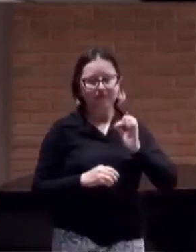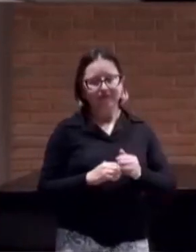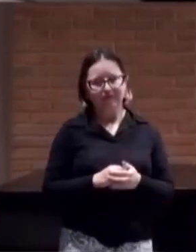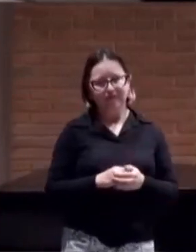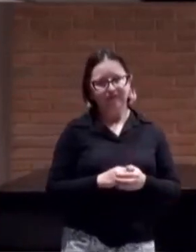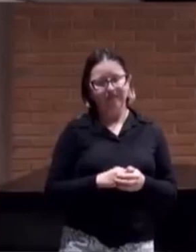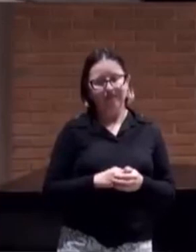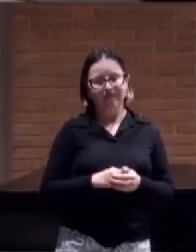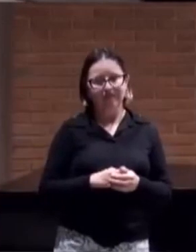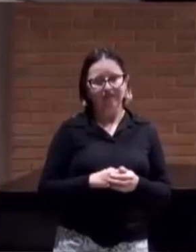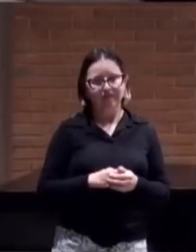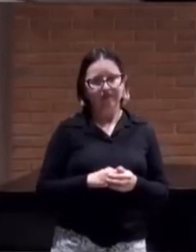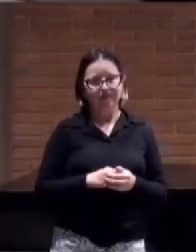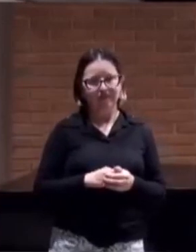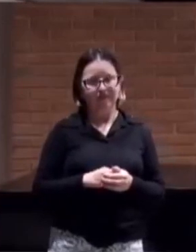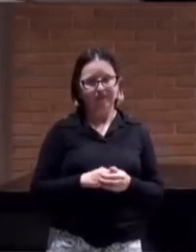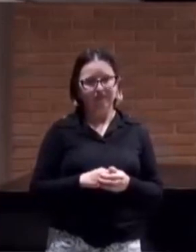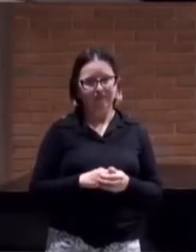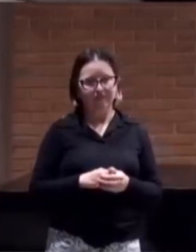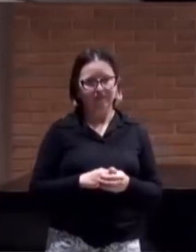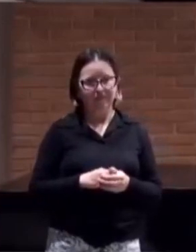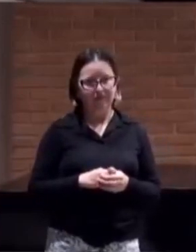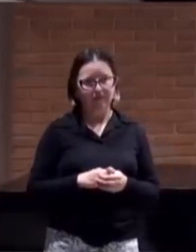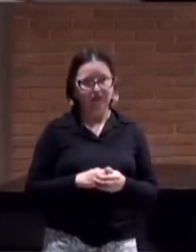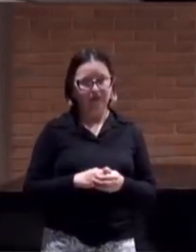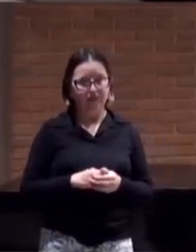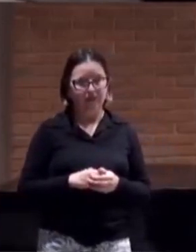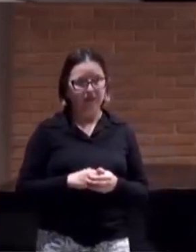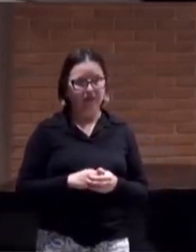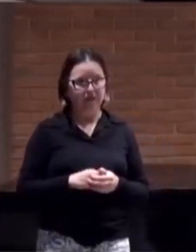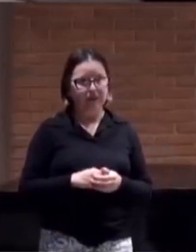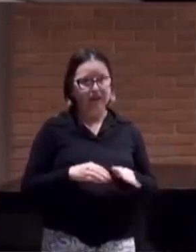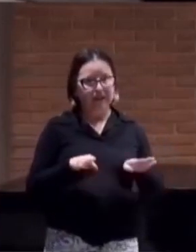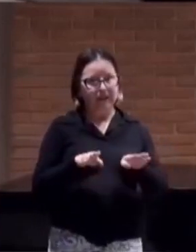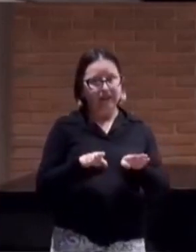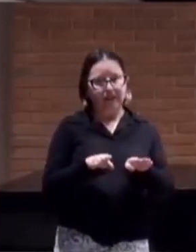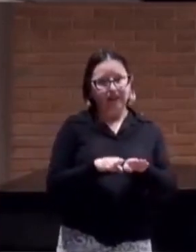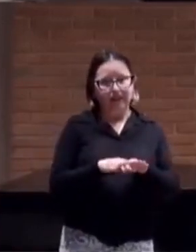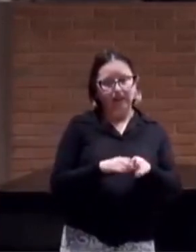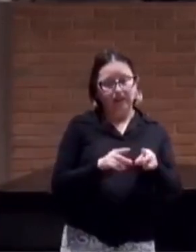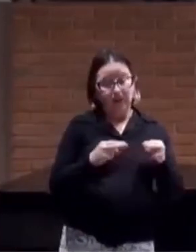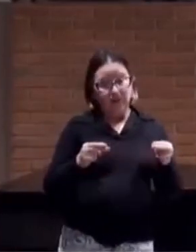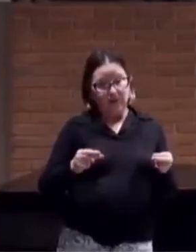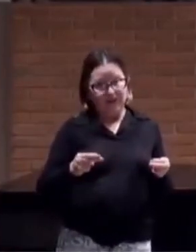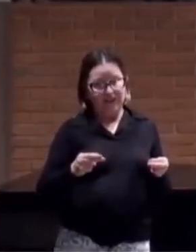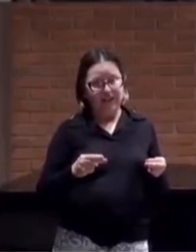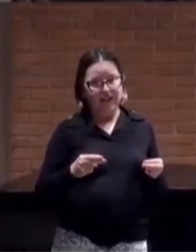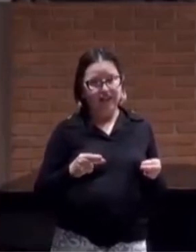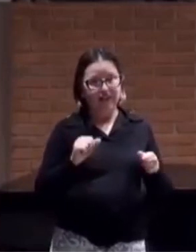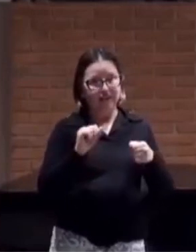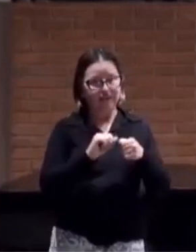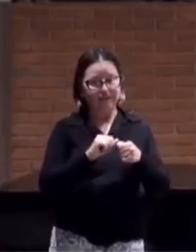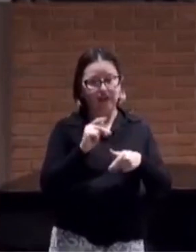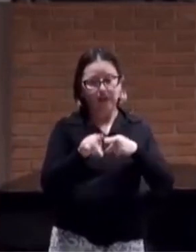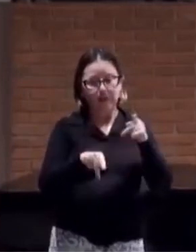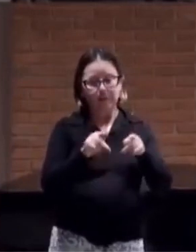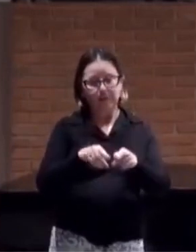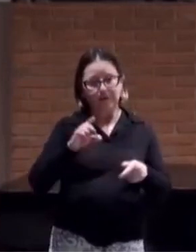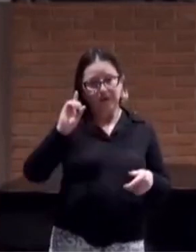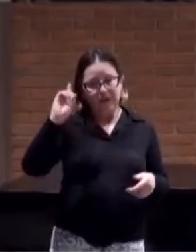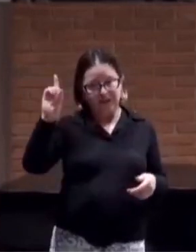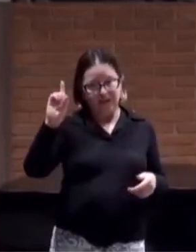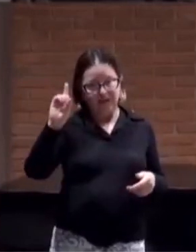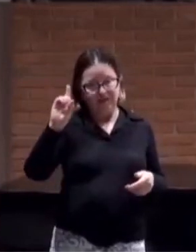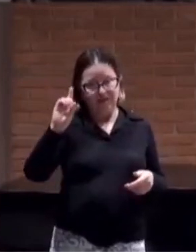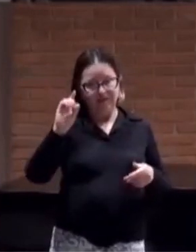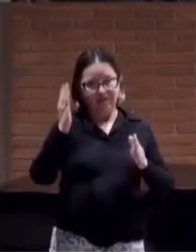Outra coisa que leva a igreja, leva o povo de Deus a tropeços,